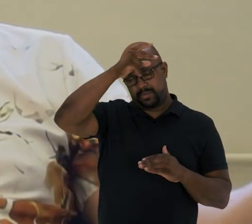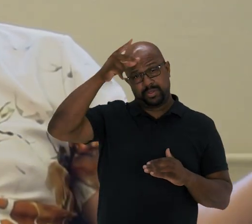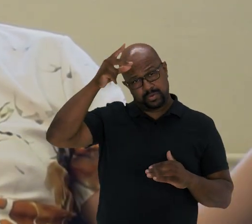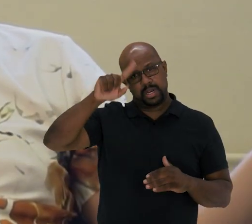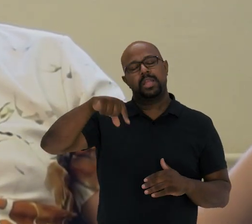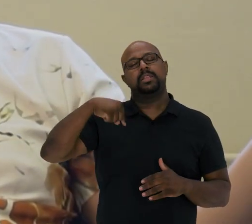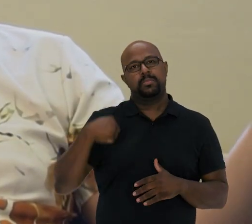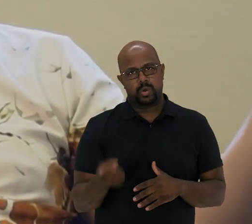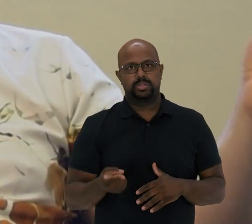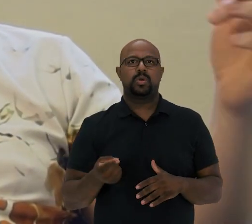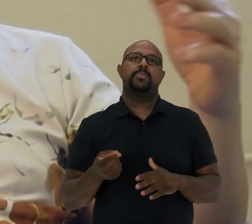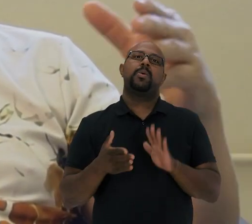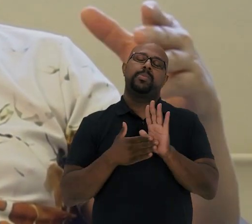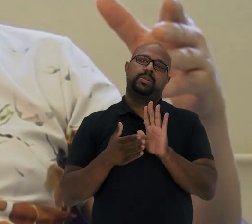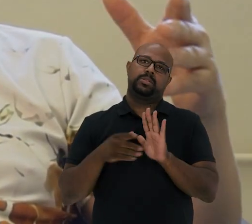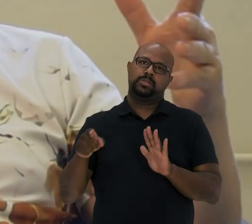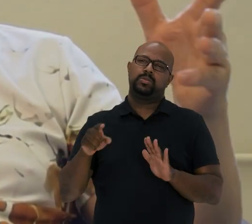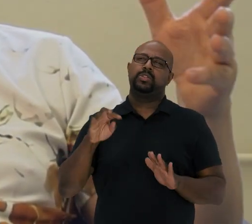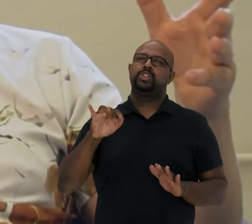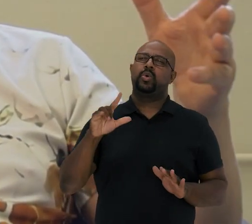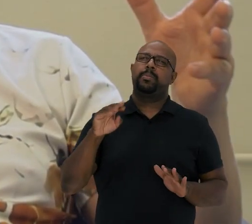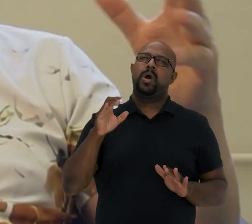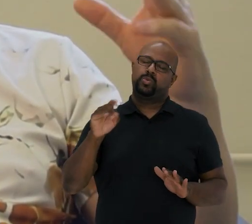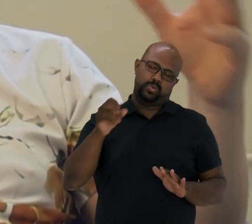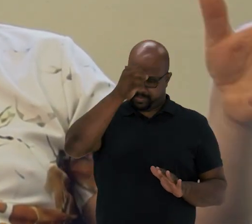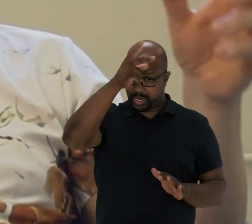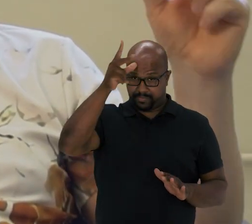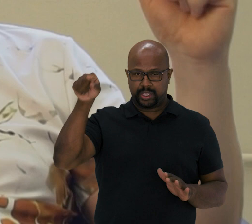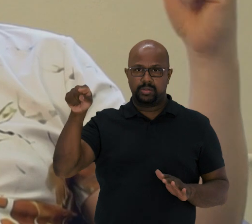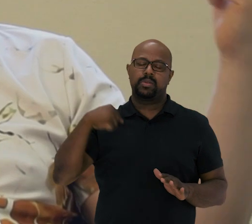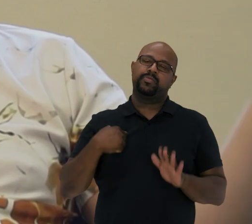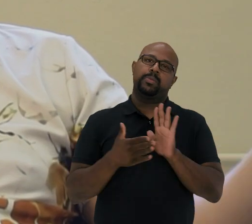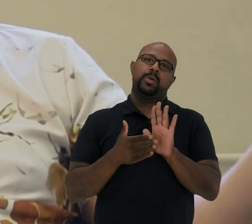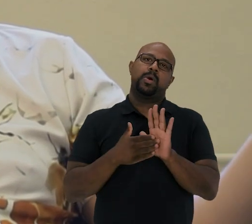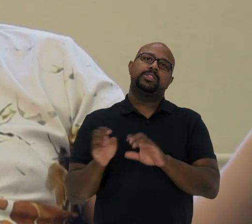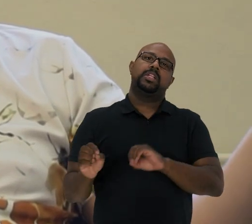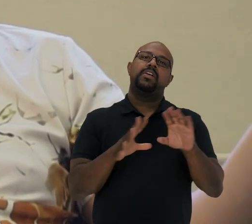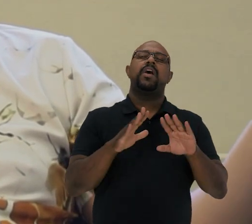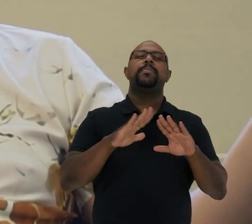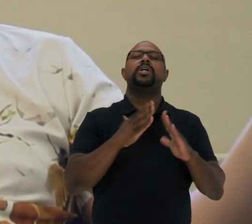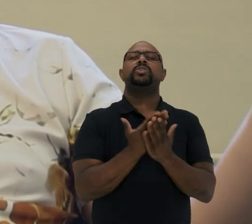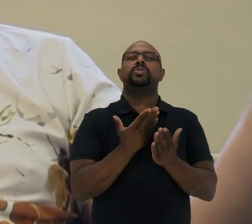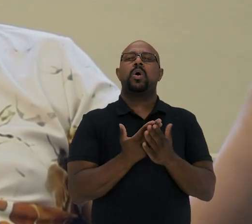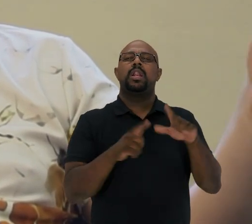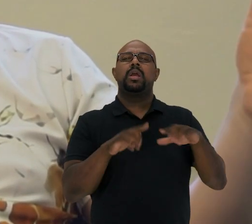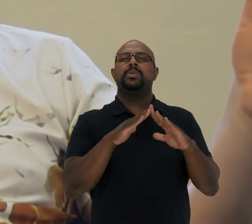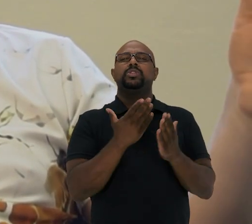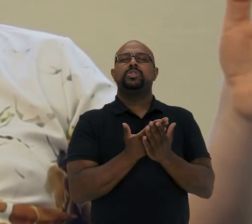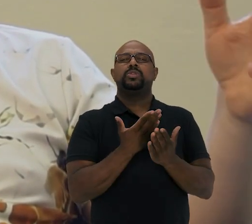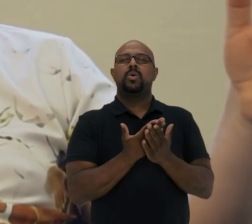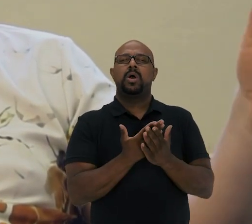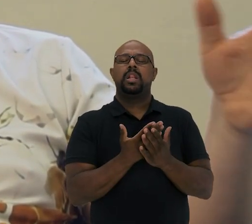Depois, nesse meio tempo, como proposta era o seu Teobaldo Jung, na época, o prefeito, eu fiz a proposta de levar para aquela escola, que eu acho que era uma